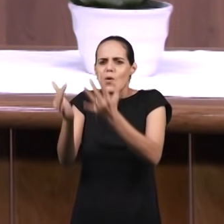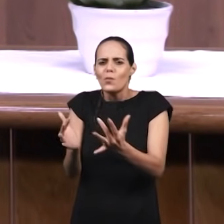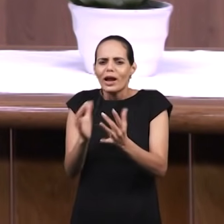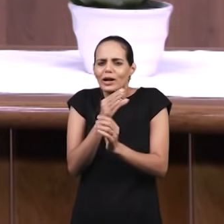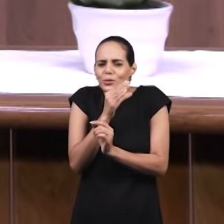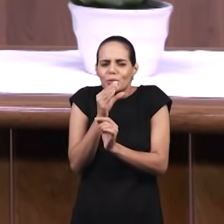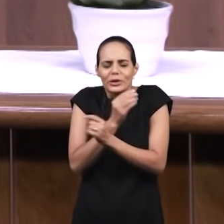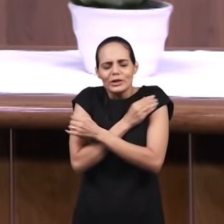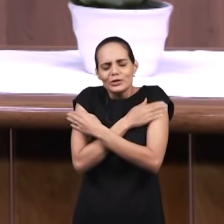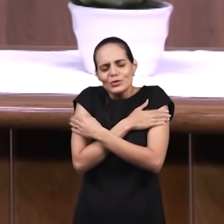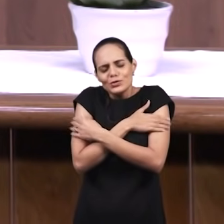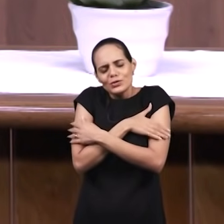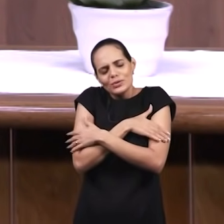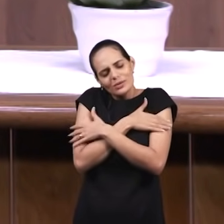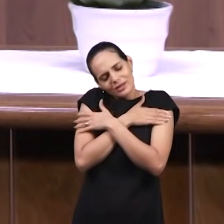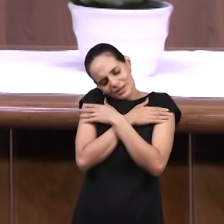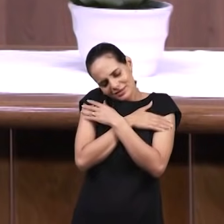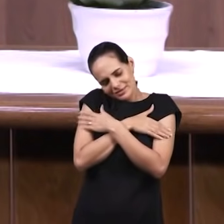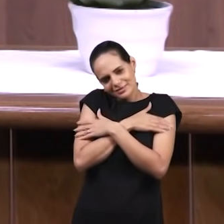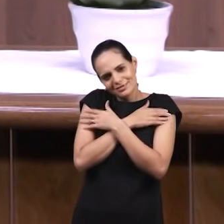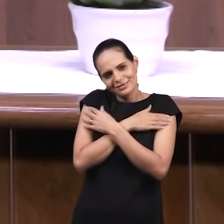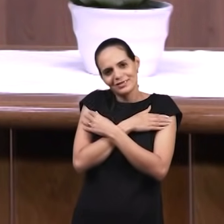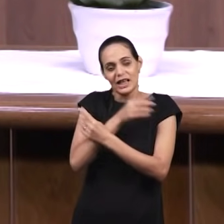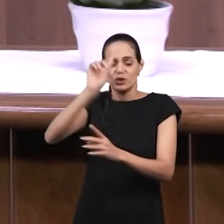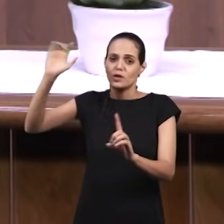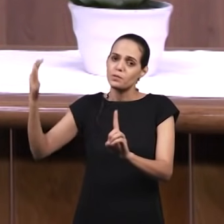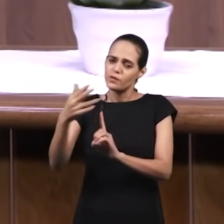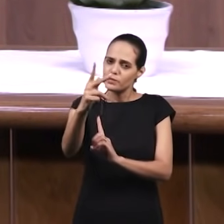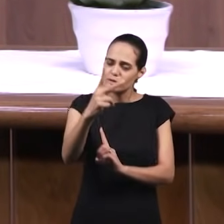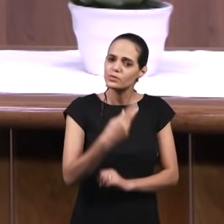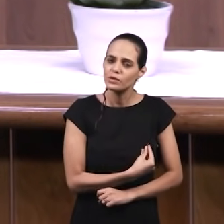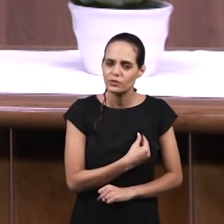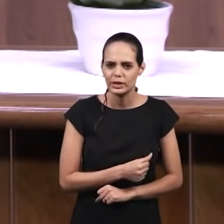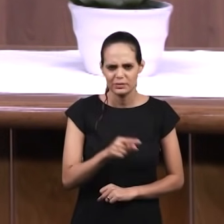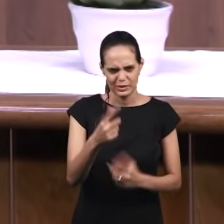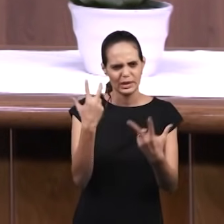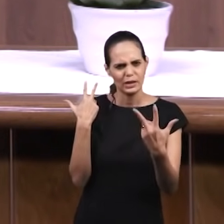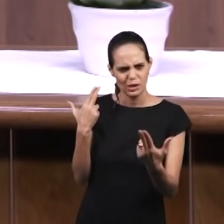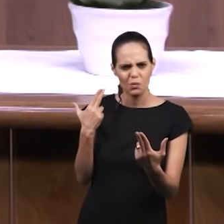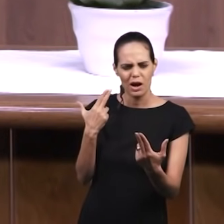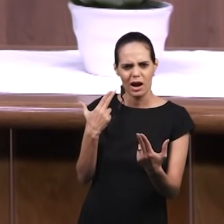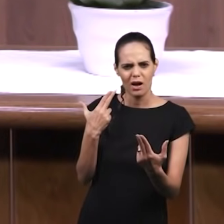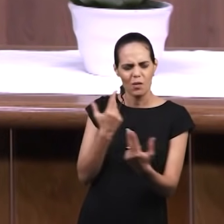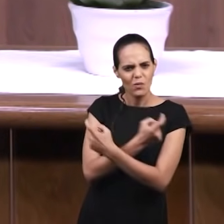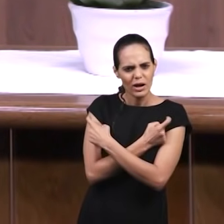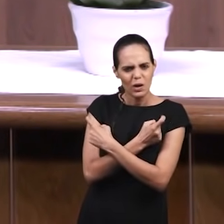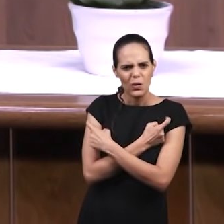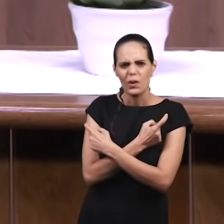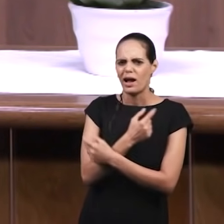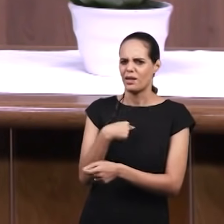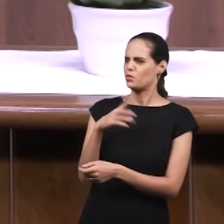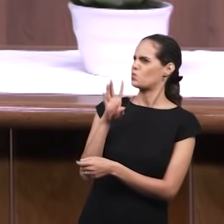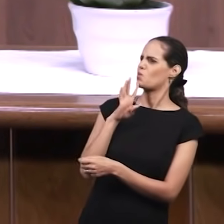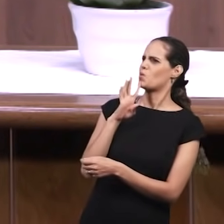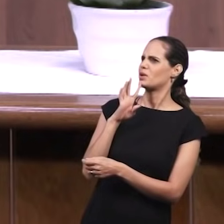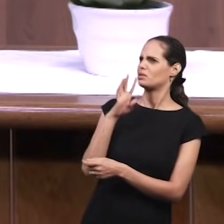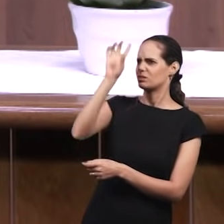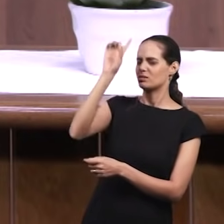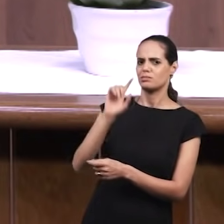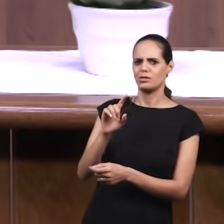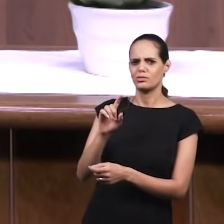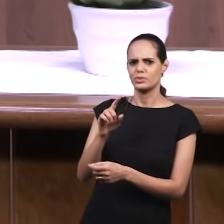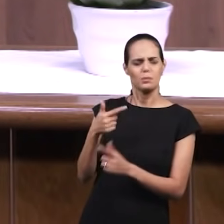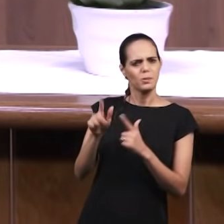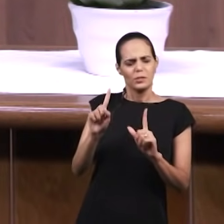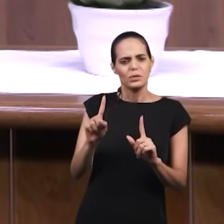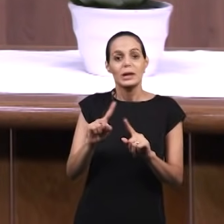vida. Você é como o faraó? Ó, não conheço esse Deus. É natural, não tem problema nenhum. Mas Deus se